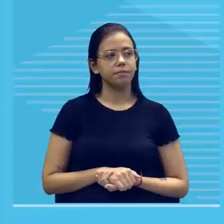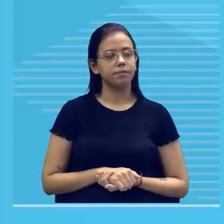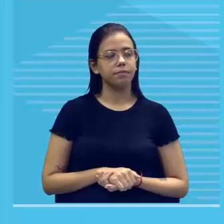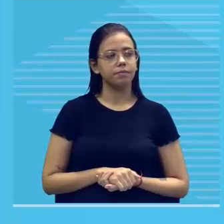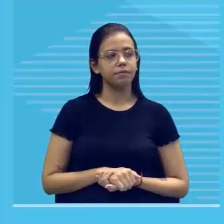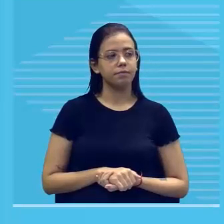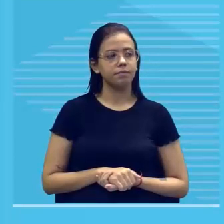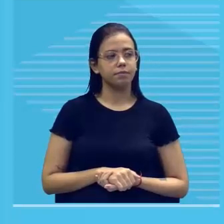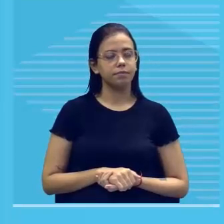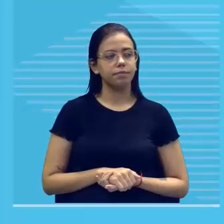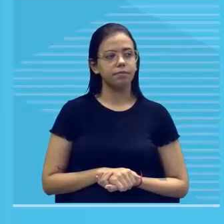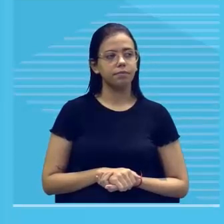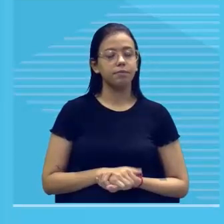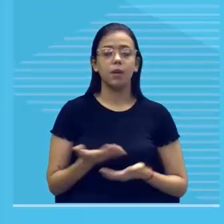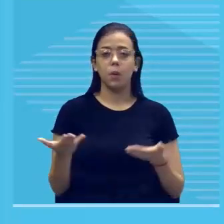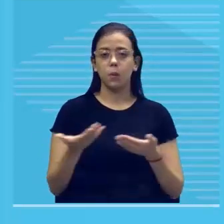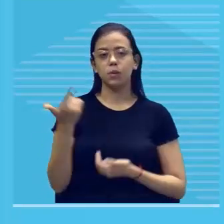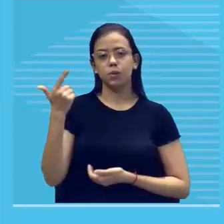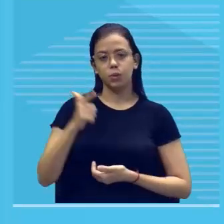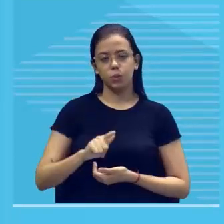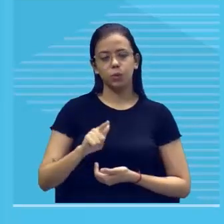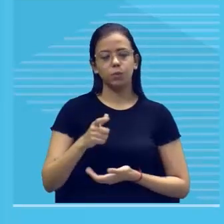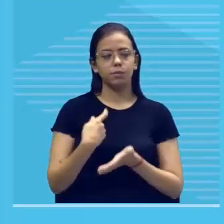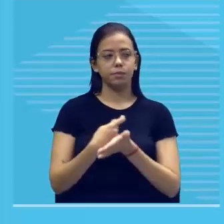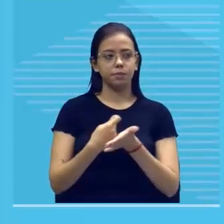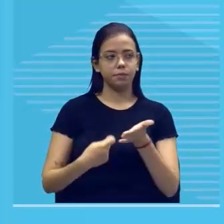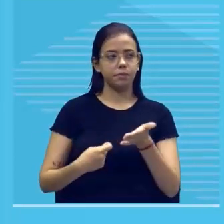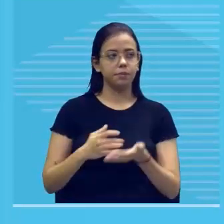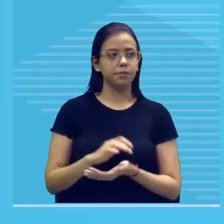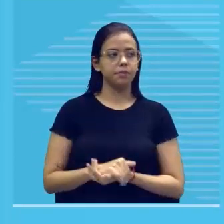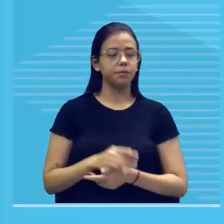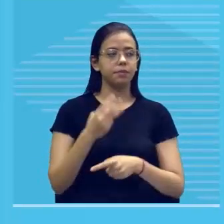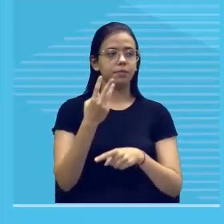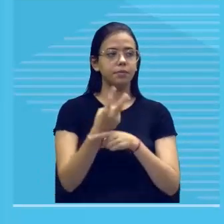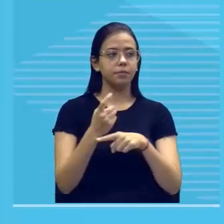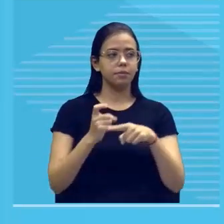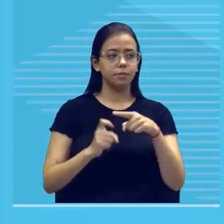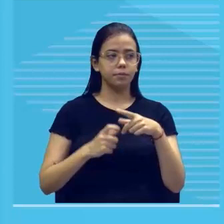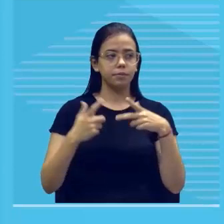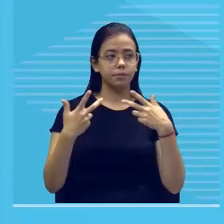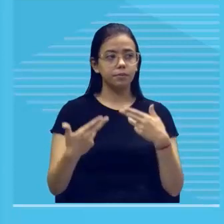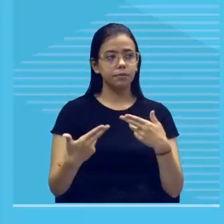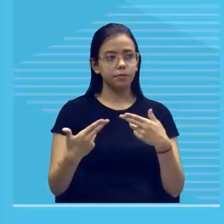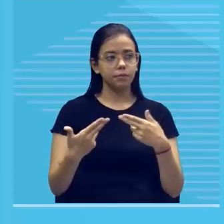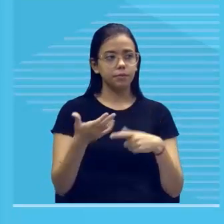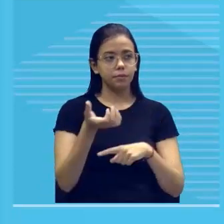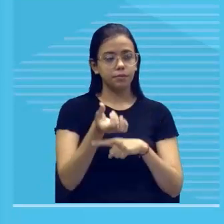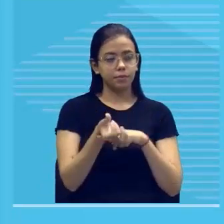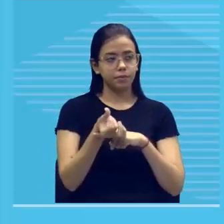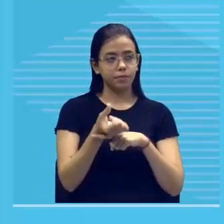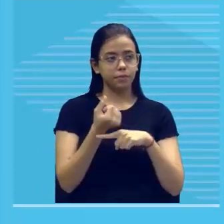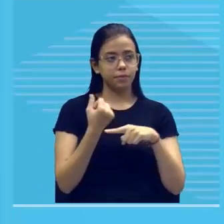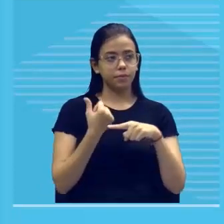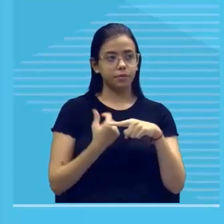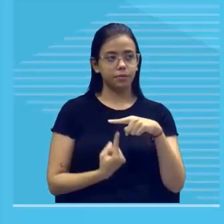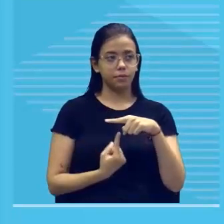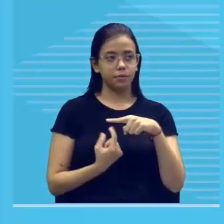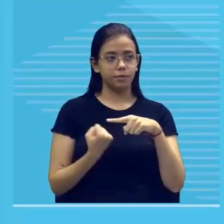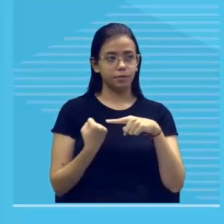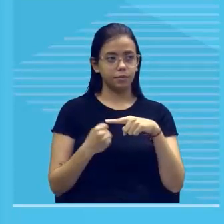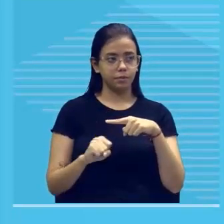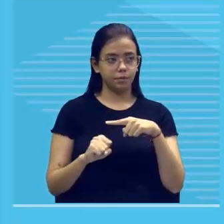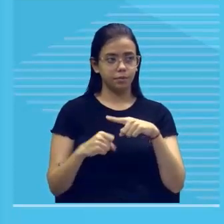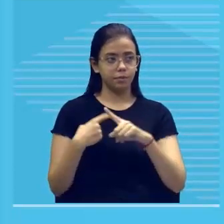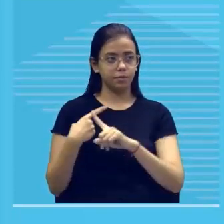18:36 vídeo por 66 aí eu vou repetir né ó três sobre x igual a 6